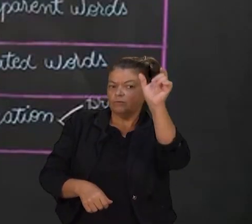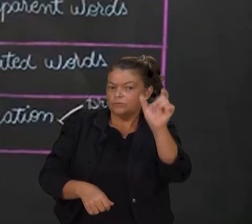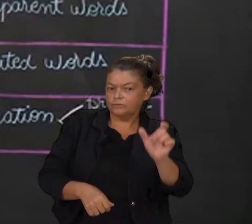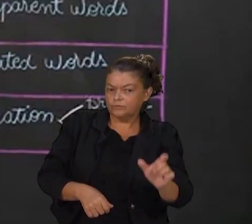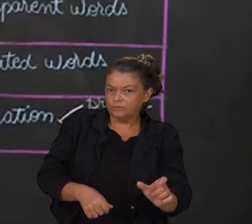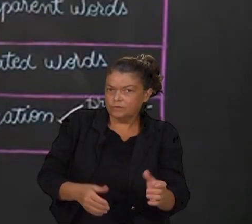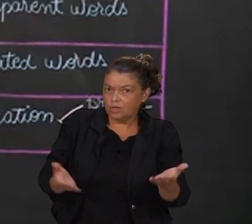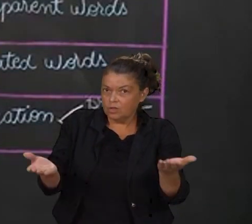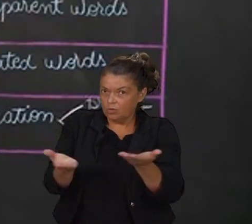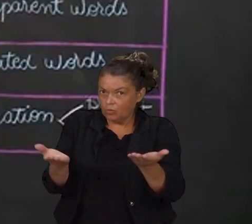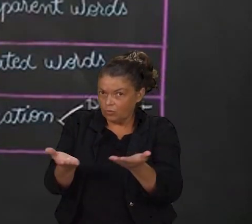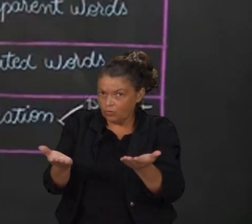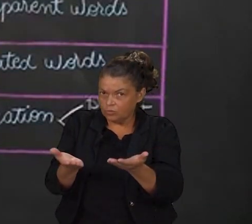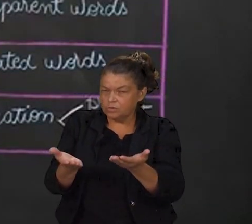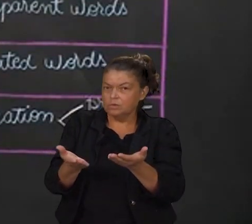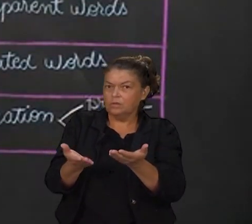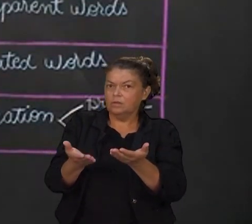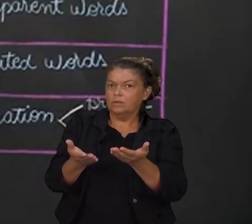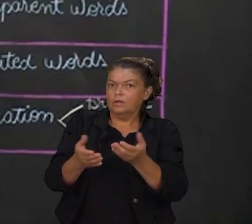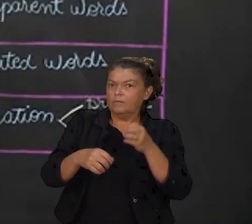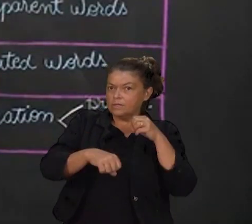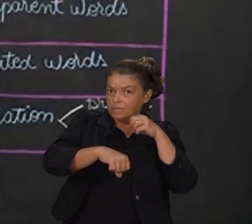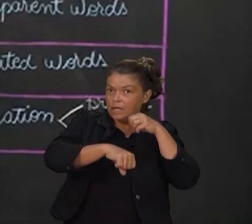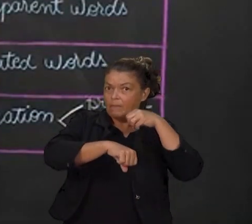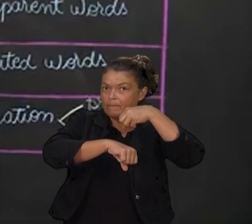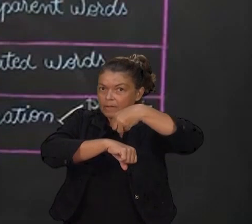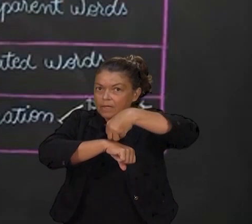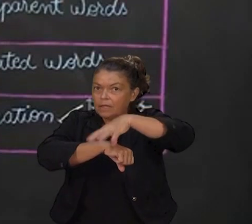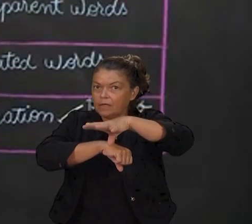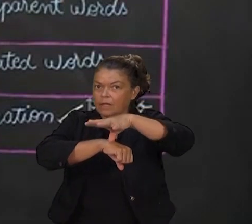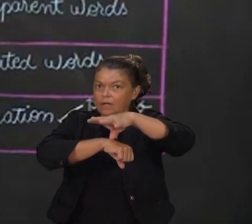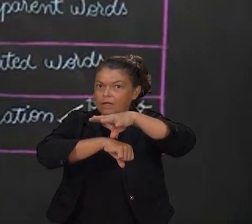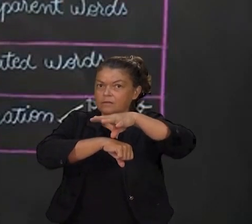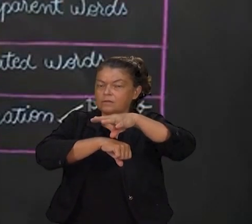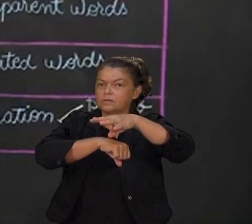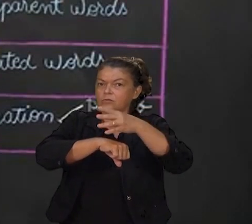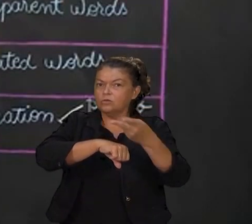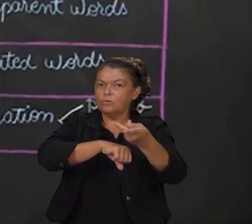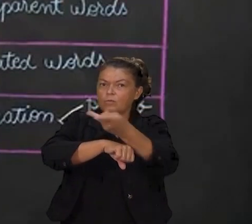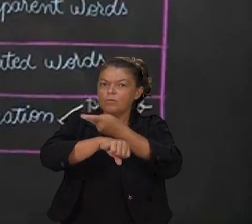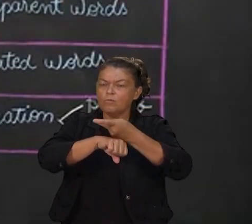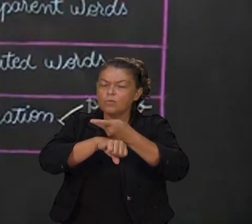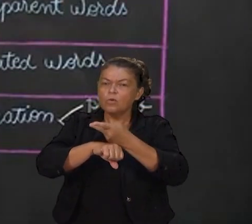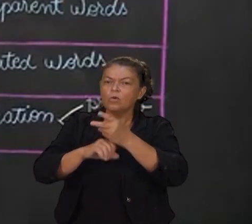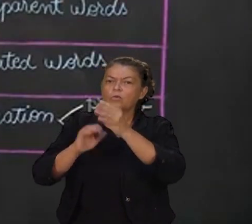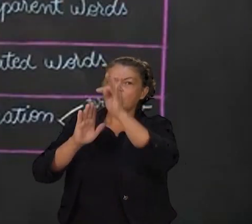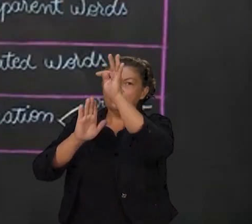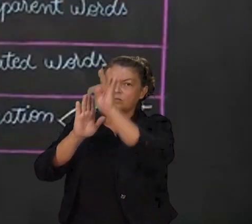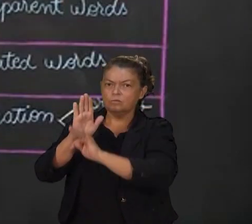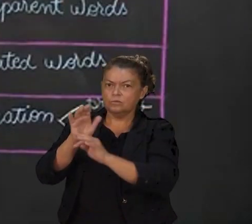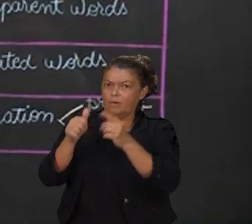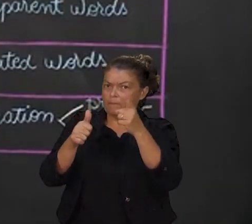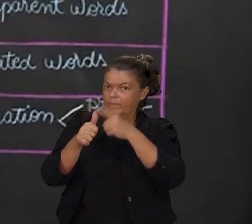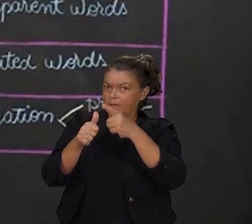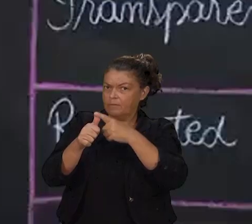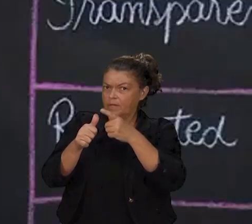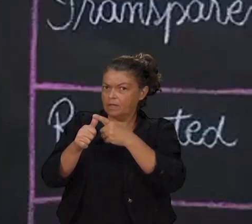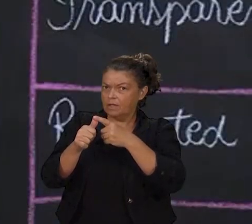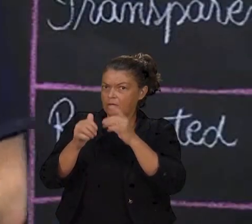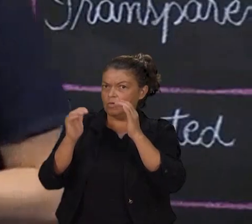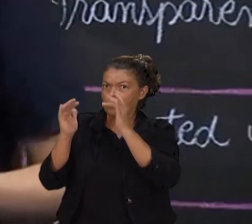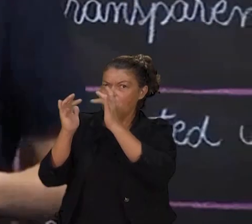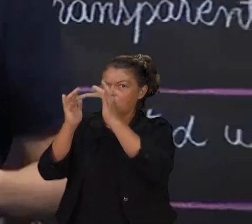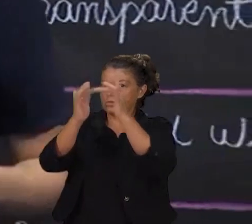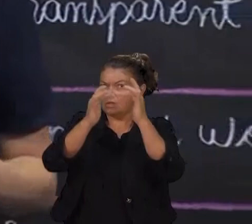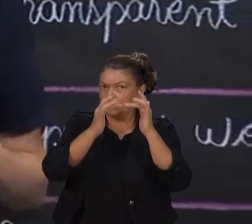aula de hoje, para serem aplicadas quando vocês pegarem um texto. Importante, primeira coisa, quando você tiver contato com um